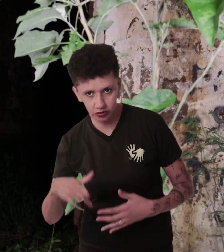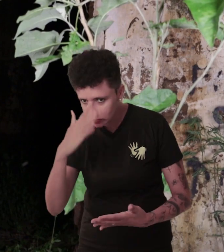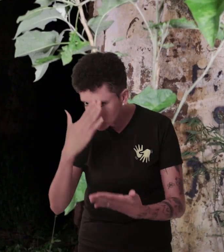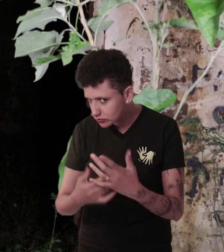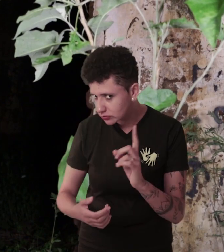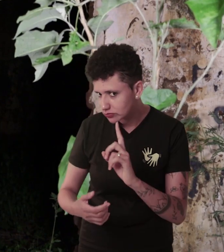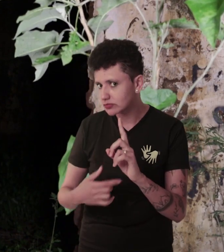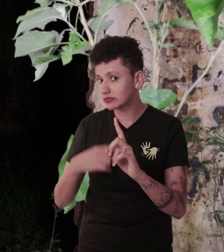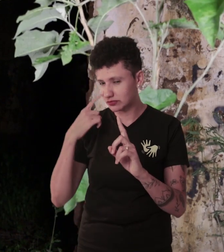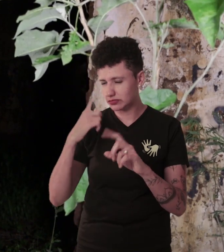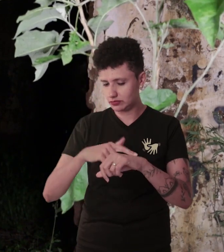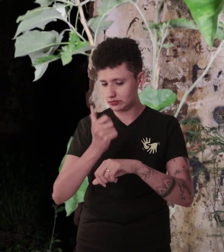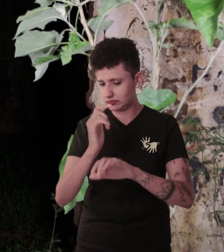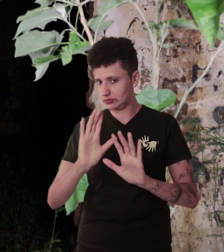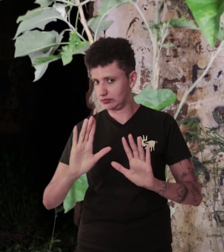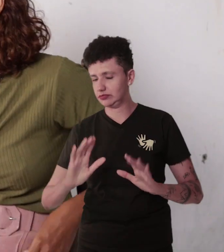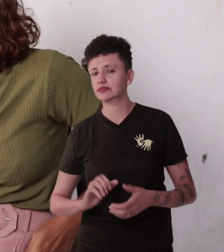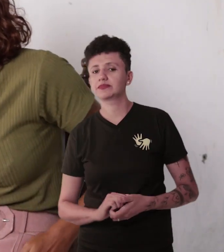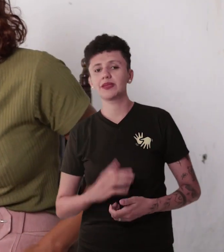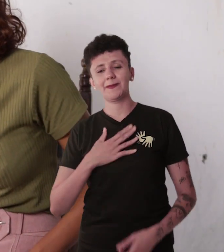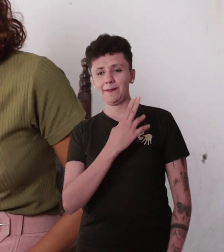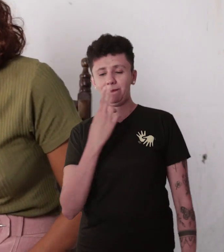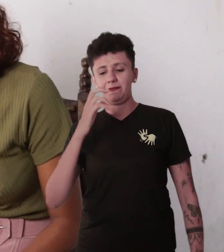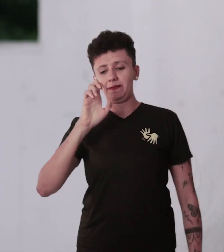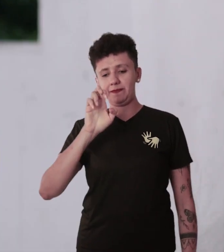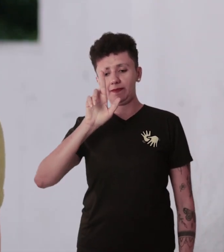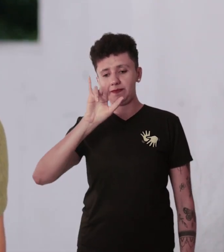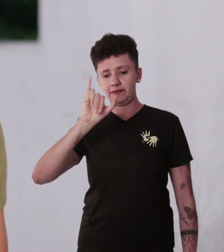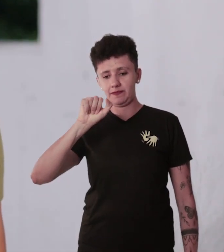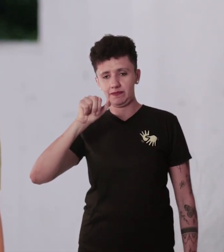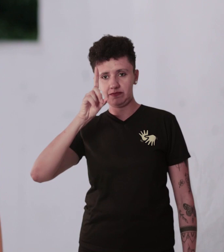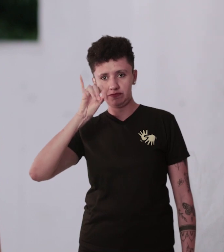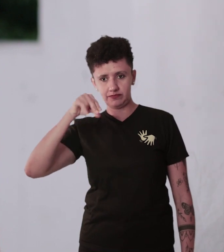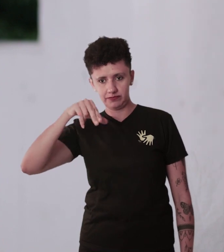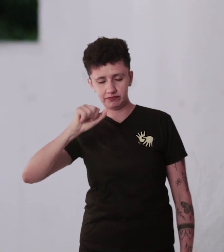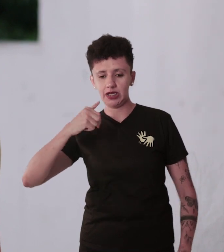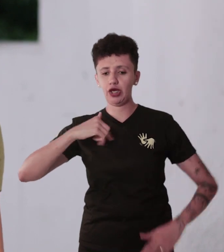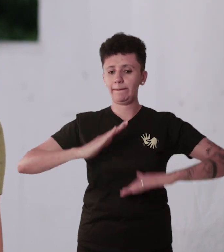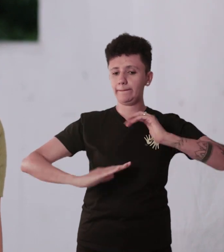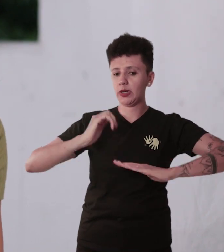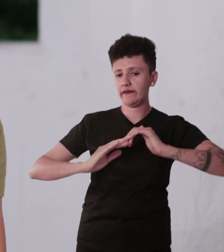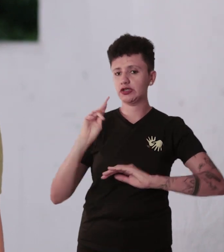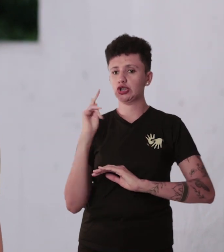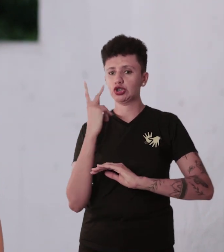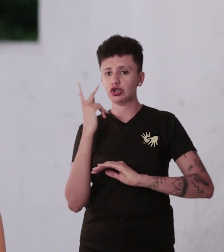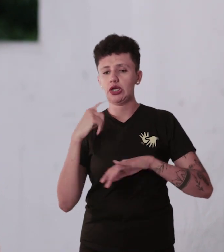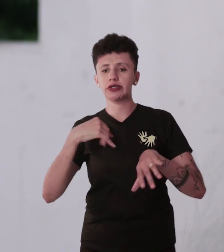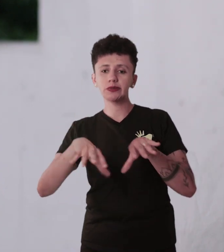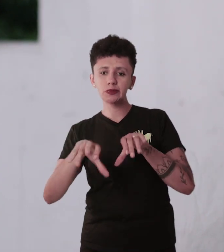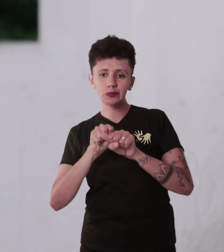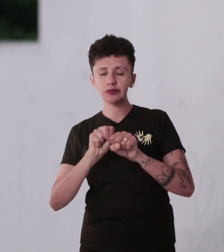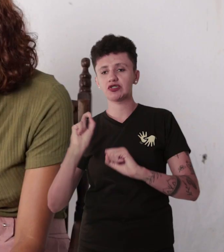não acredita, deixa da meia-noite. Meu nome é Ariadna, eu sou historiadora aqui de Itapajé, eu sou